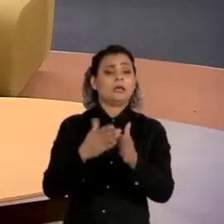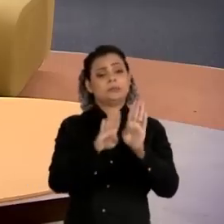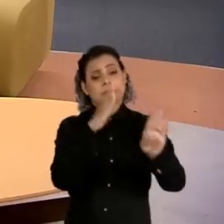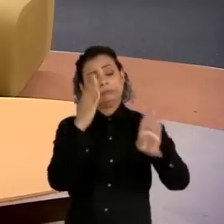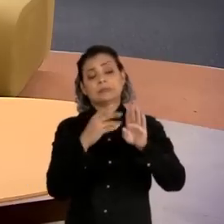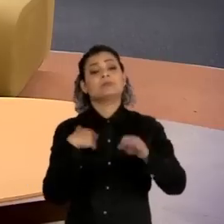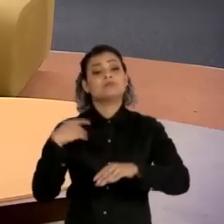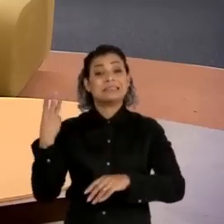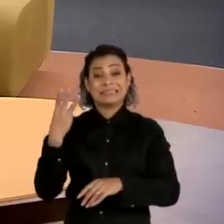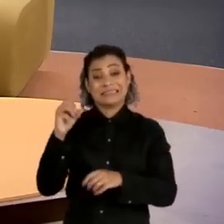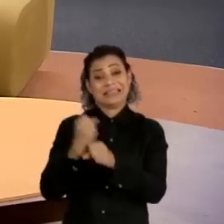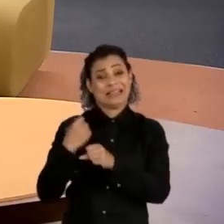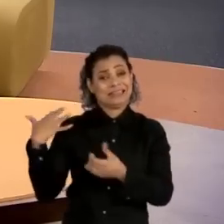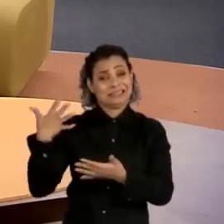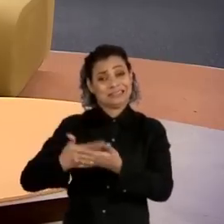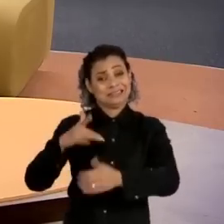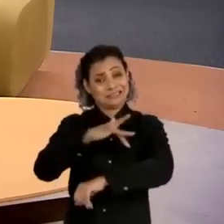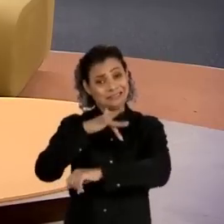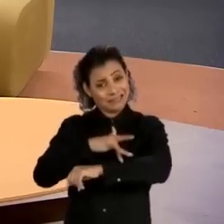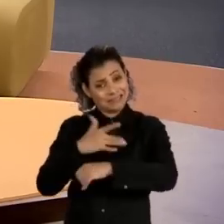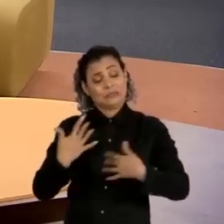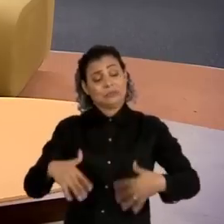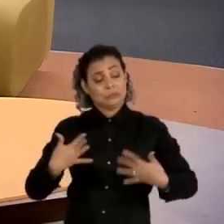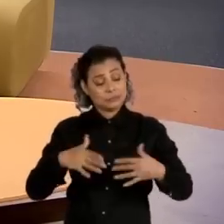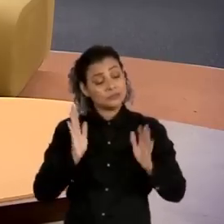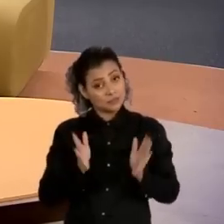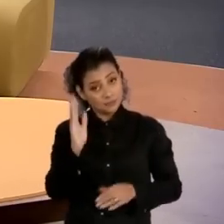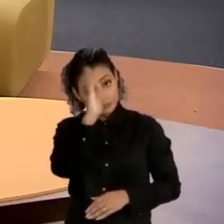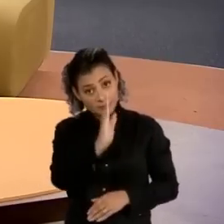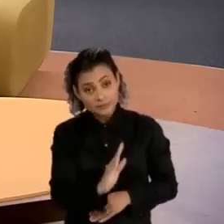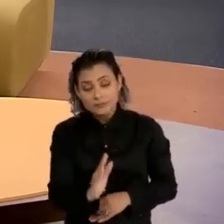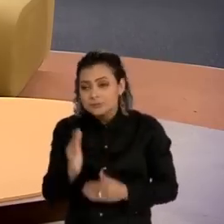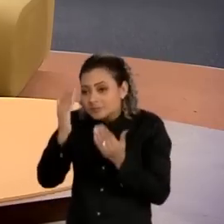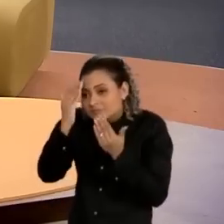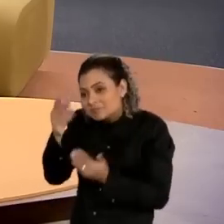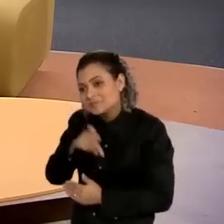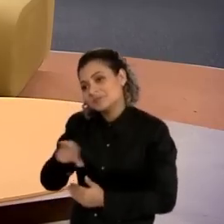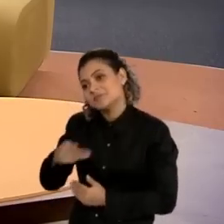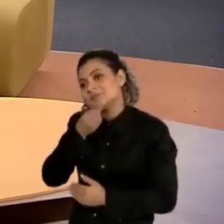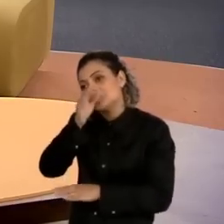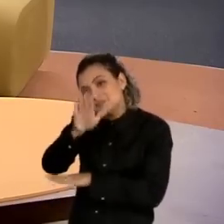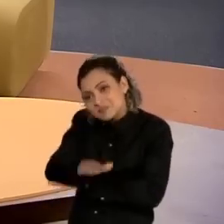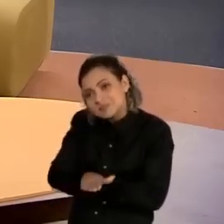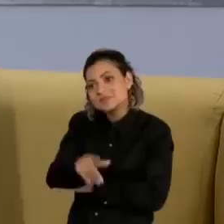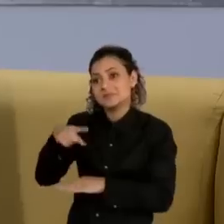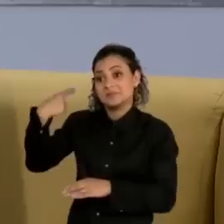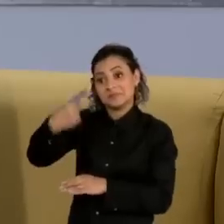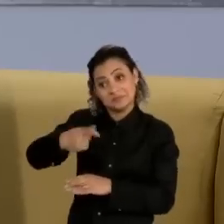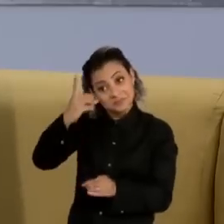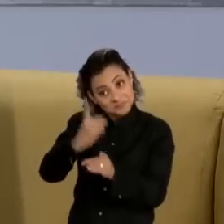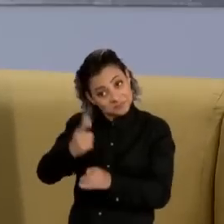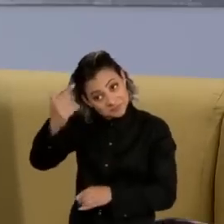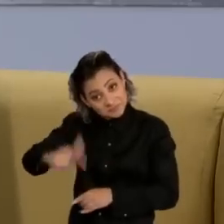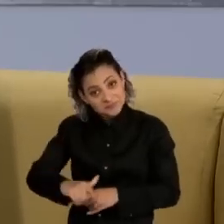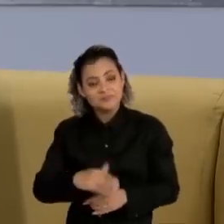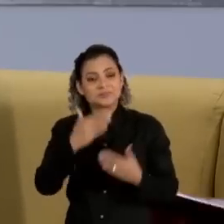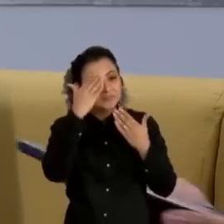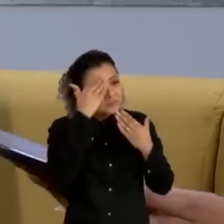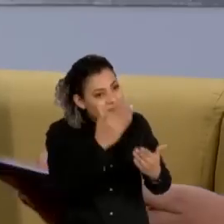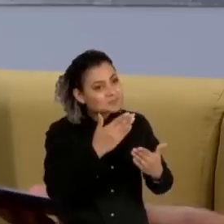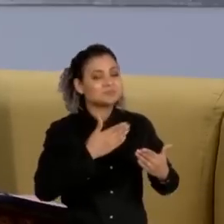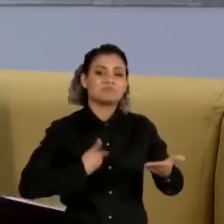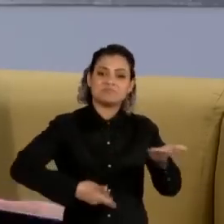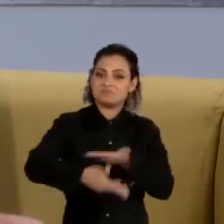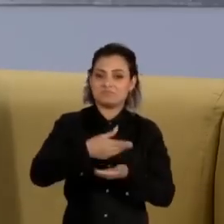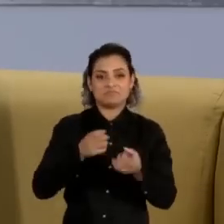essencial. Exatamente. Professor, muito obrigada pelas suas informações. Boa tarde, até a próxima. Obrigado também, estou à